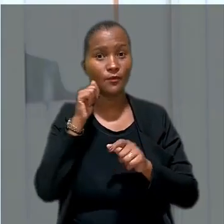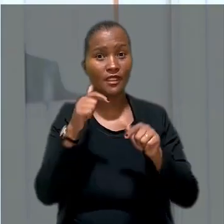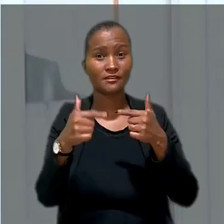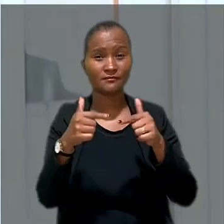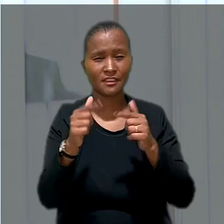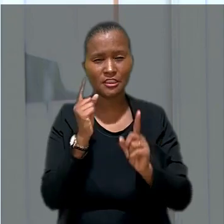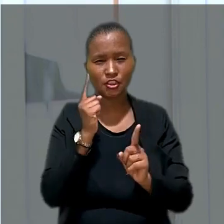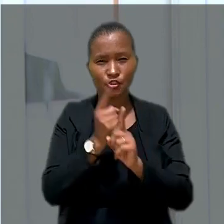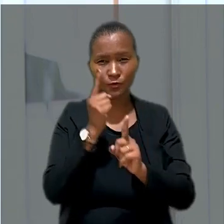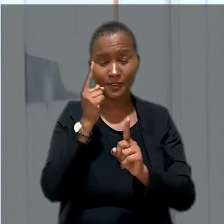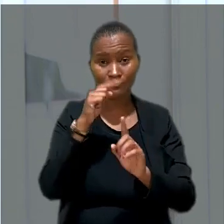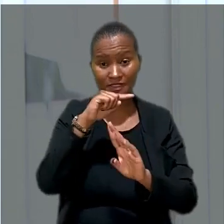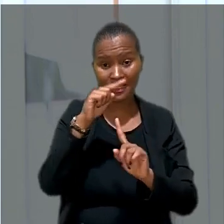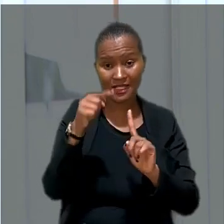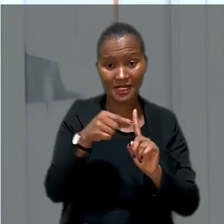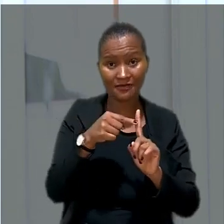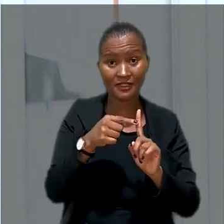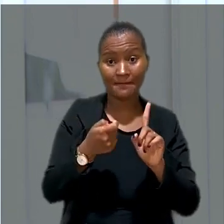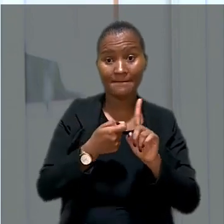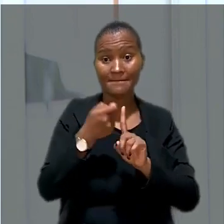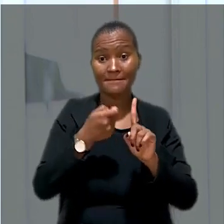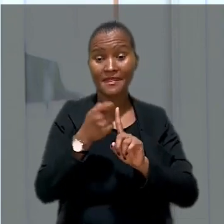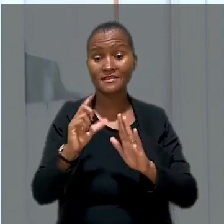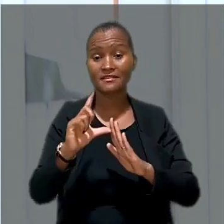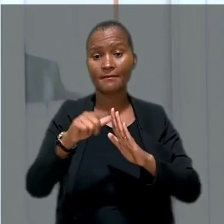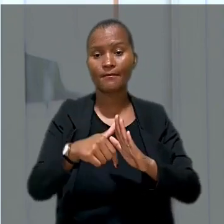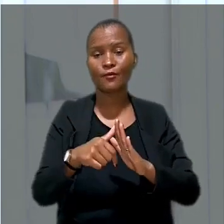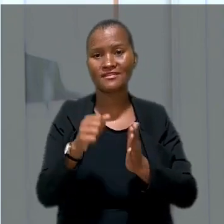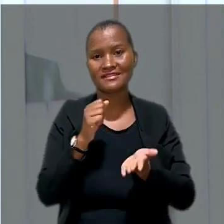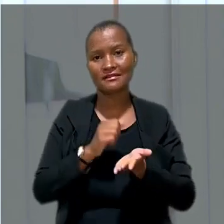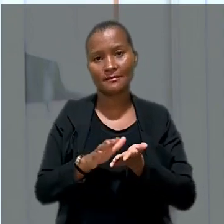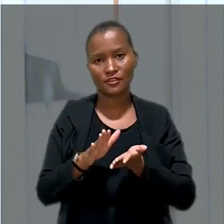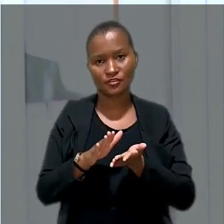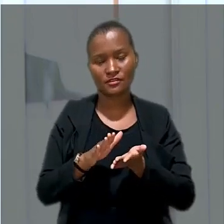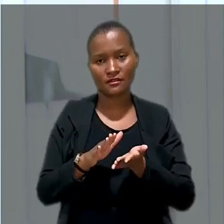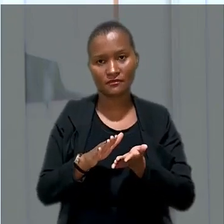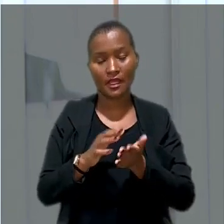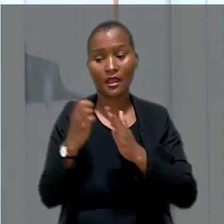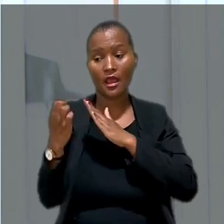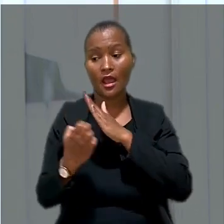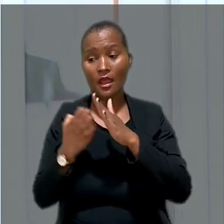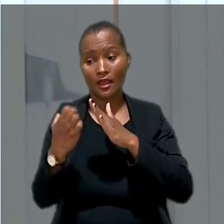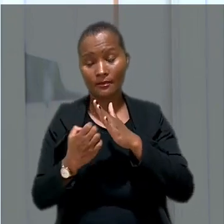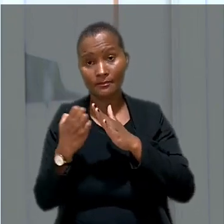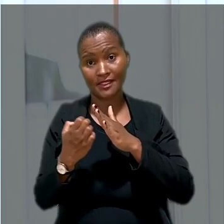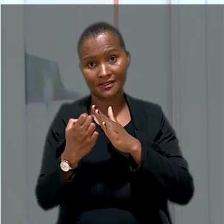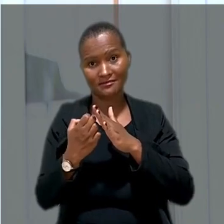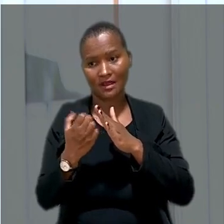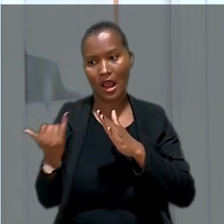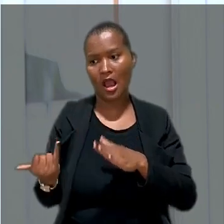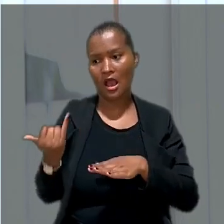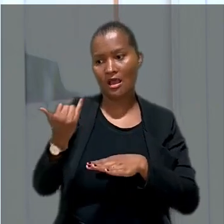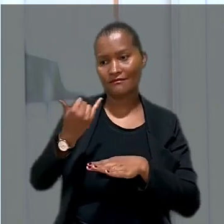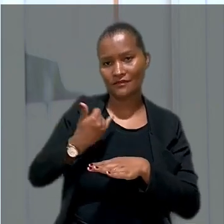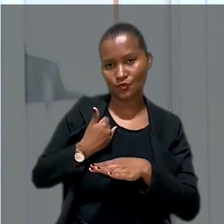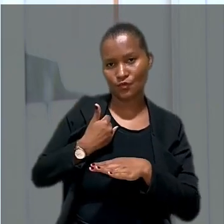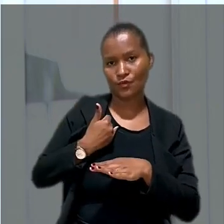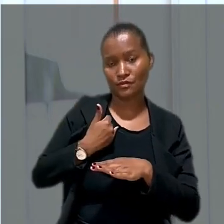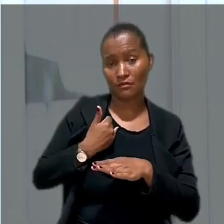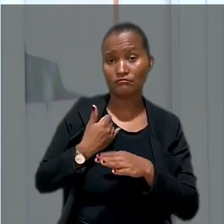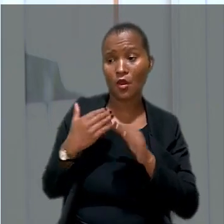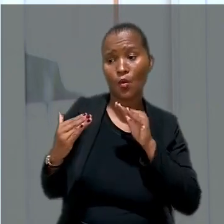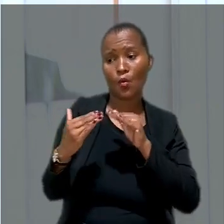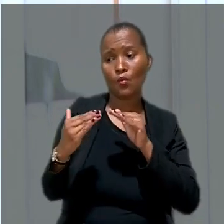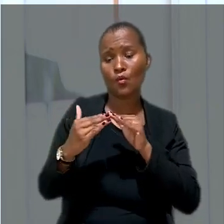A trabalhadora descobriu estar grávida meses depois de ter sido dispensada. A empresa, ao ser informada da